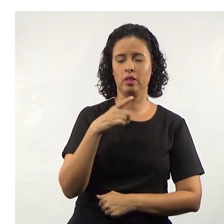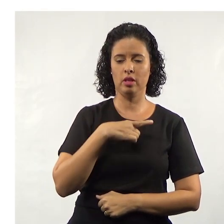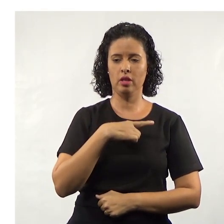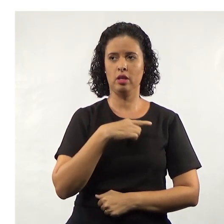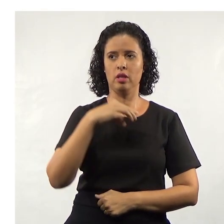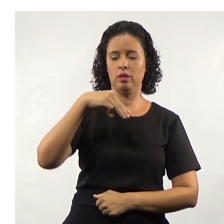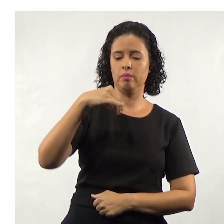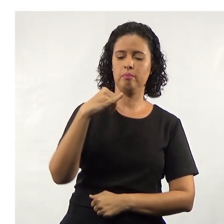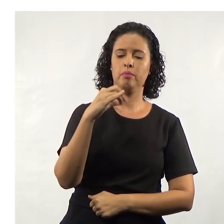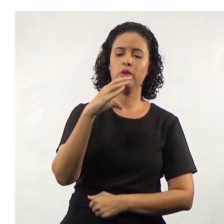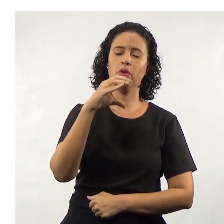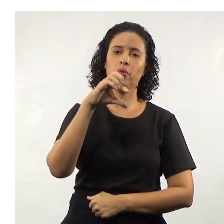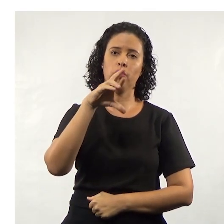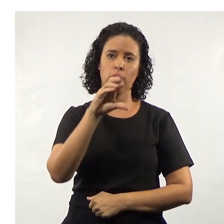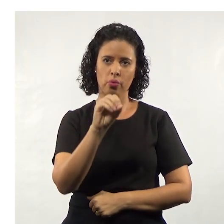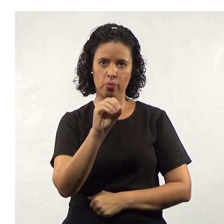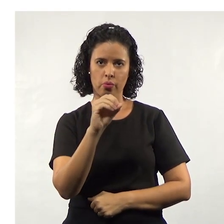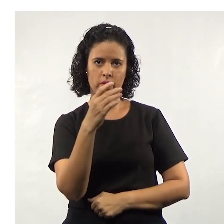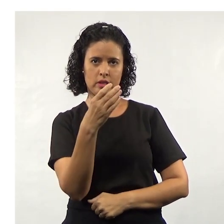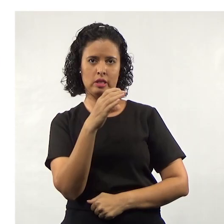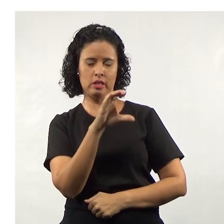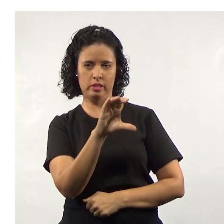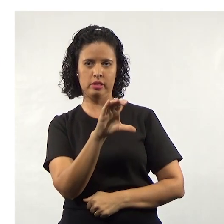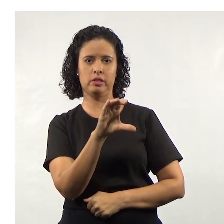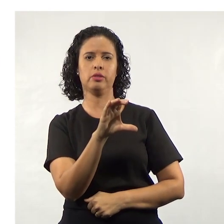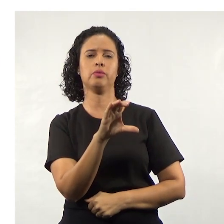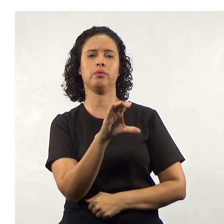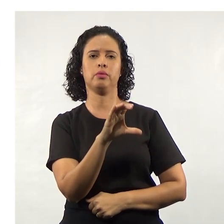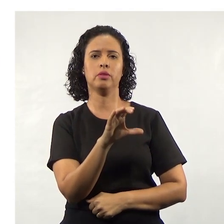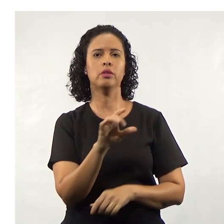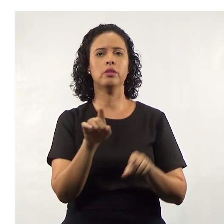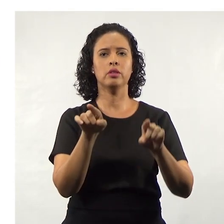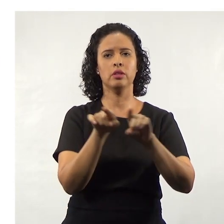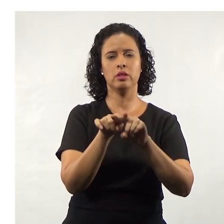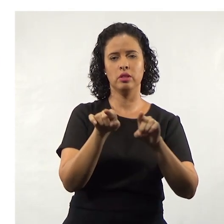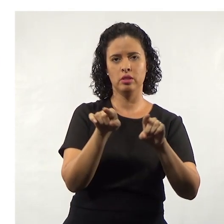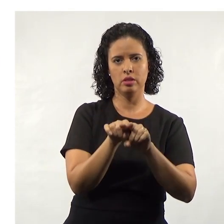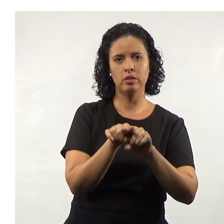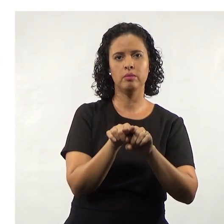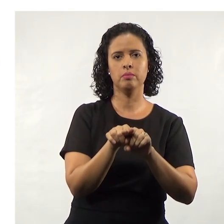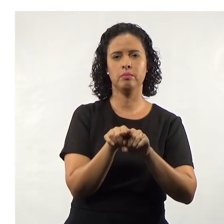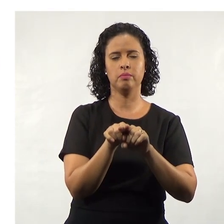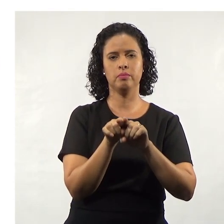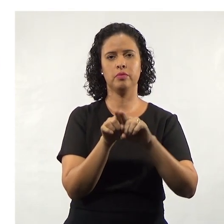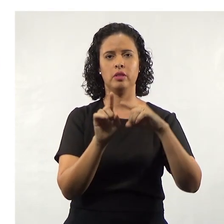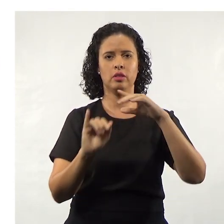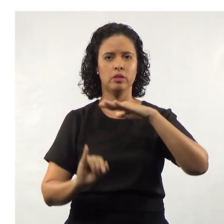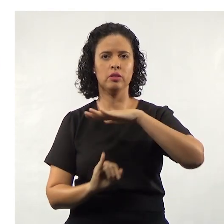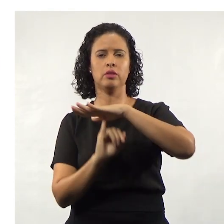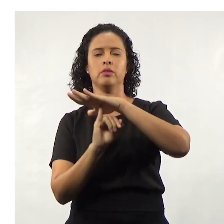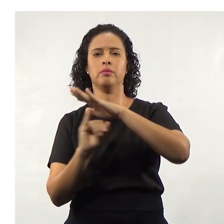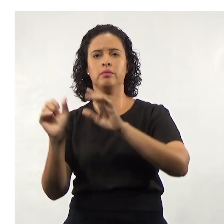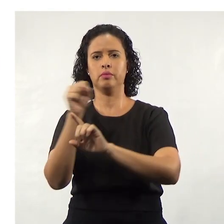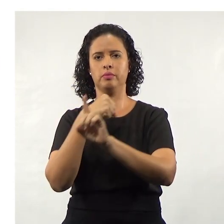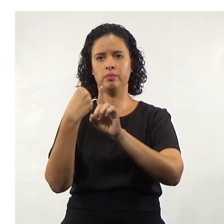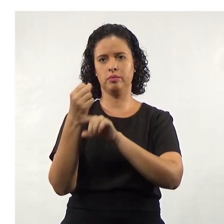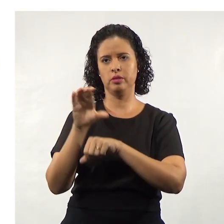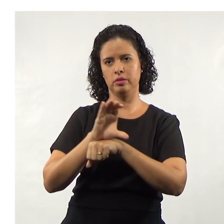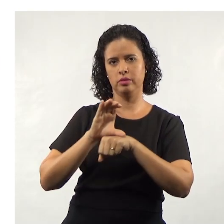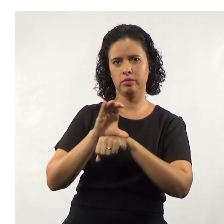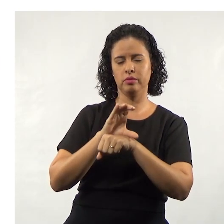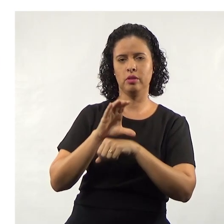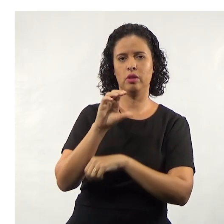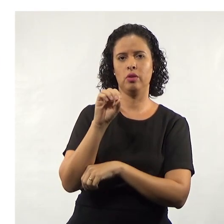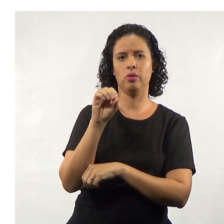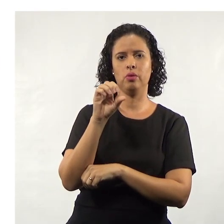ó, as organizações não governamentais, as organizações da sociedade civil, né, de interesse público, mais conhecidas